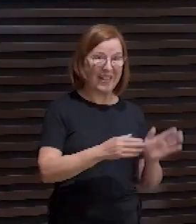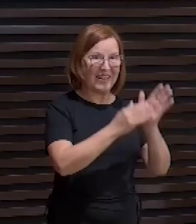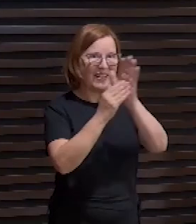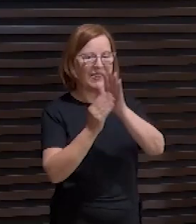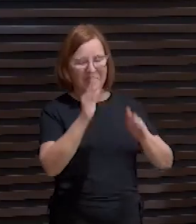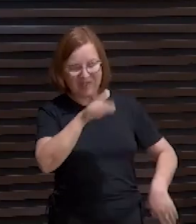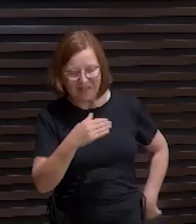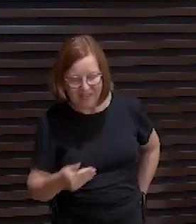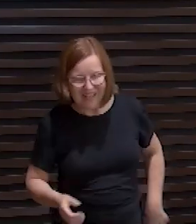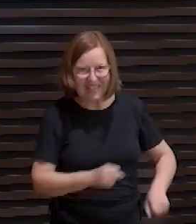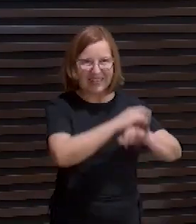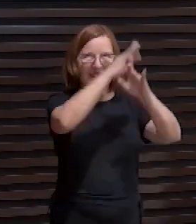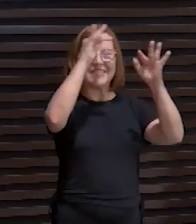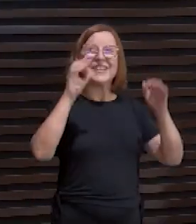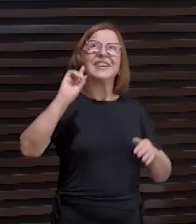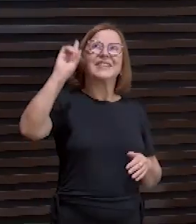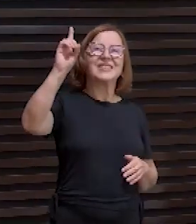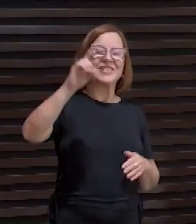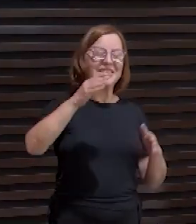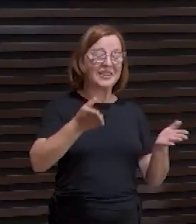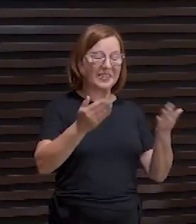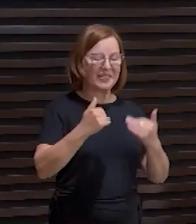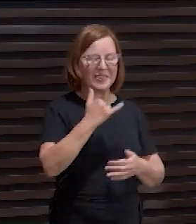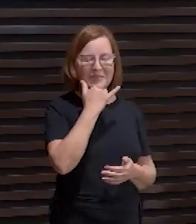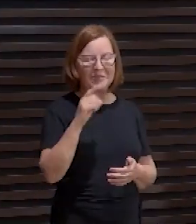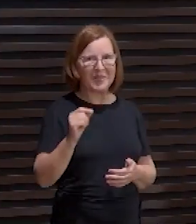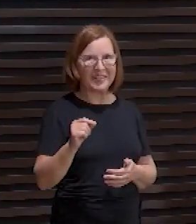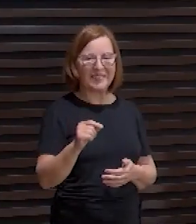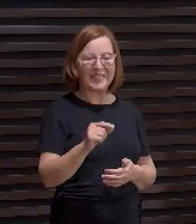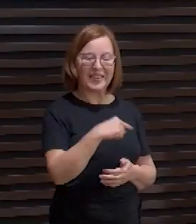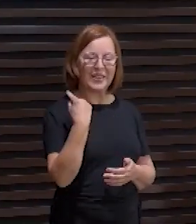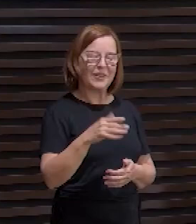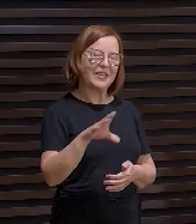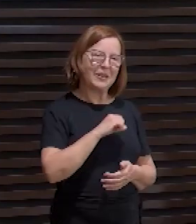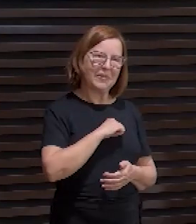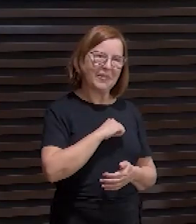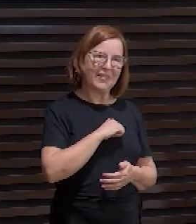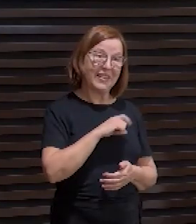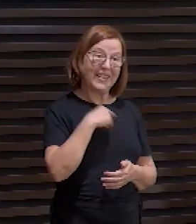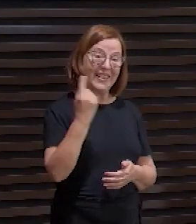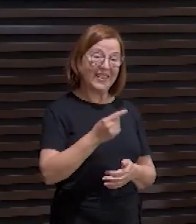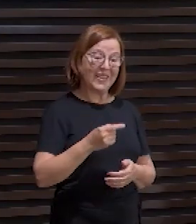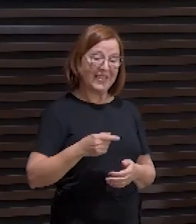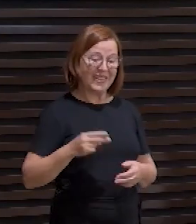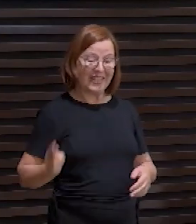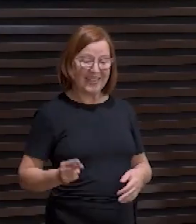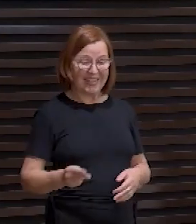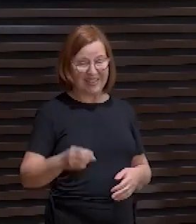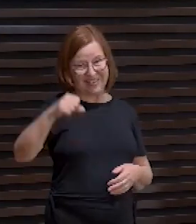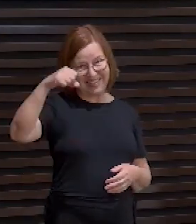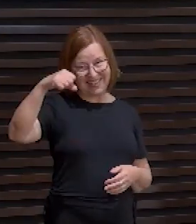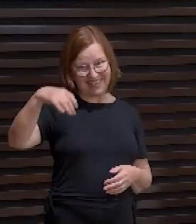glórias, àquele que nos perdoou, àquele que nos amou, e nós estaremos perpetuamente na luz do